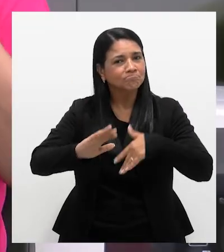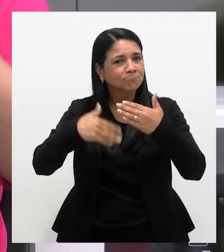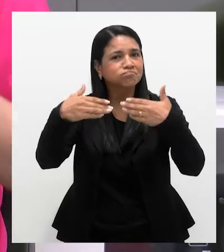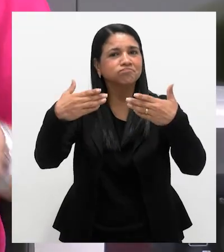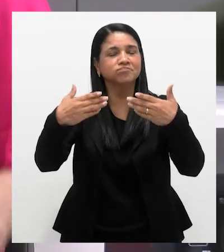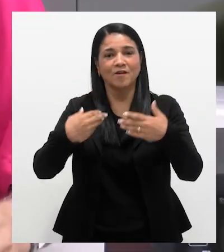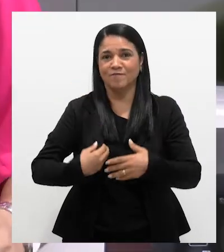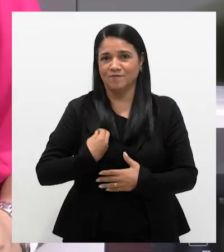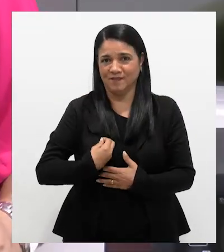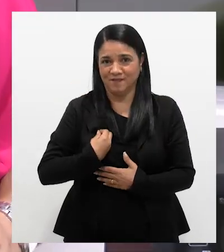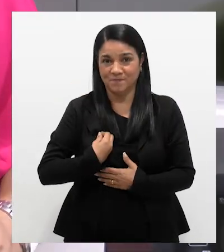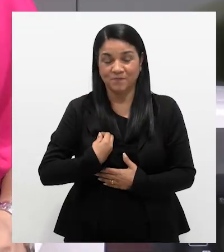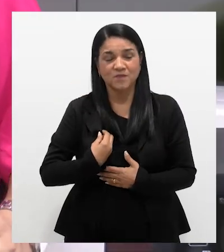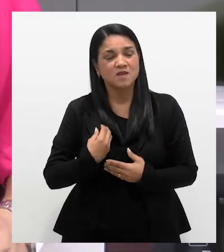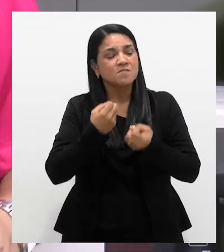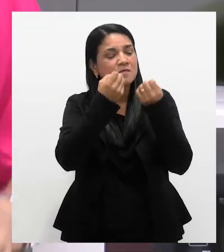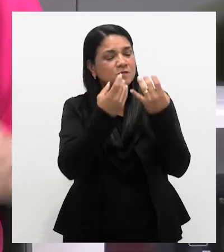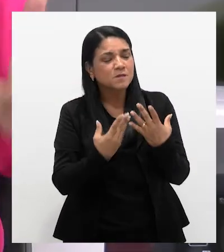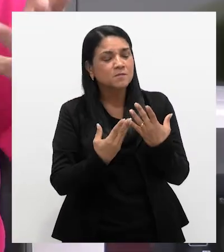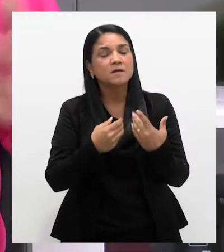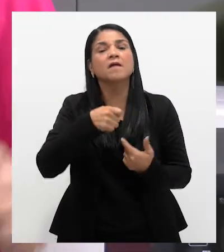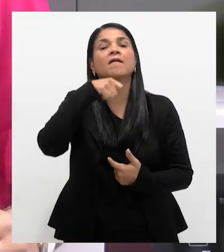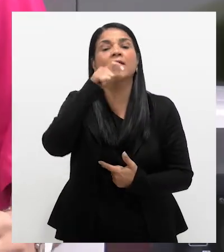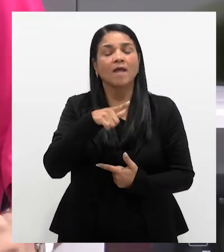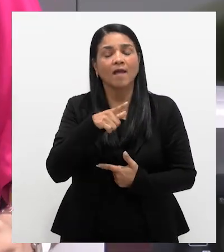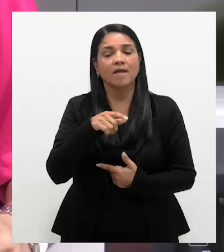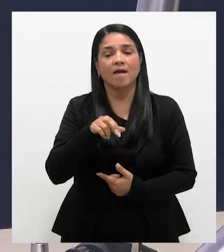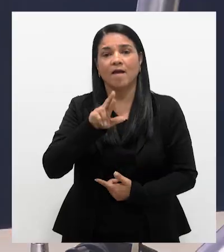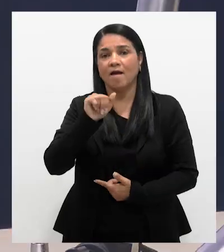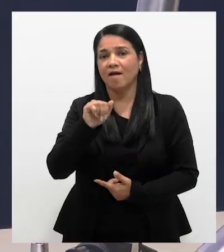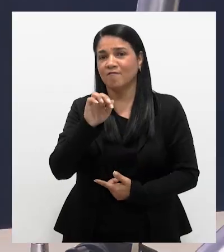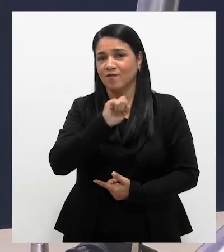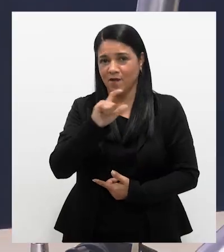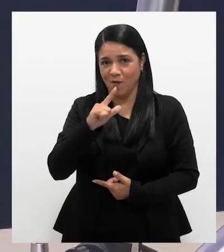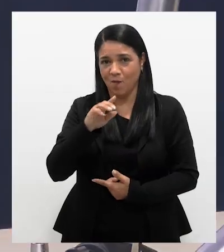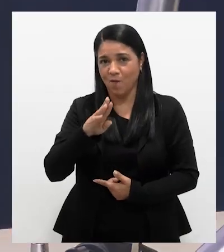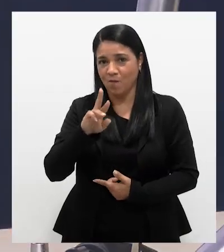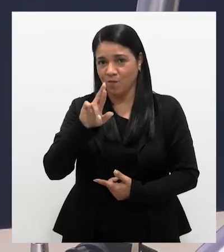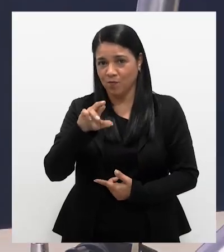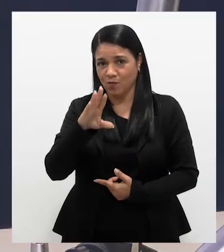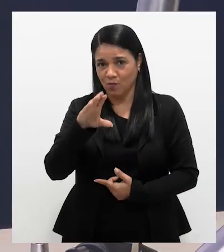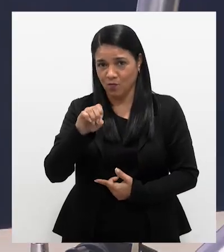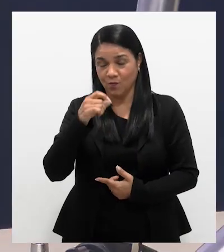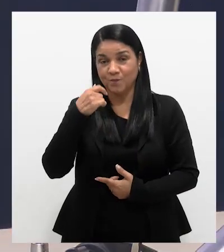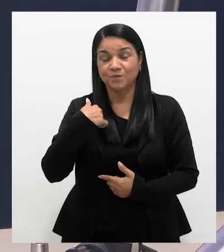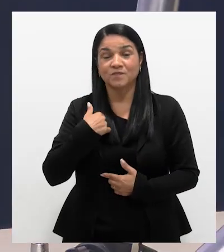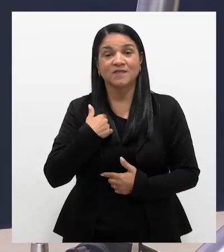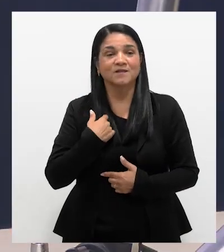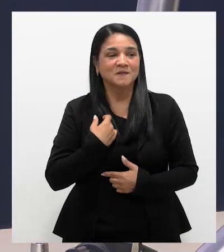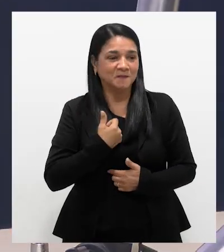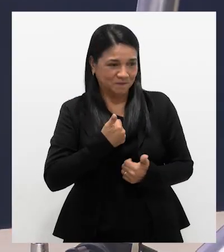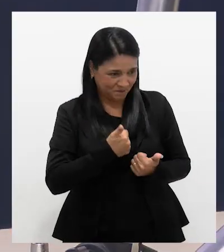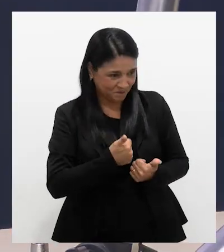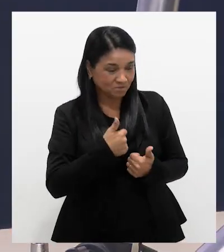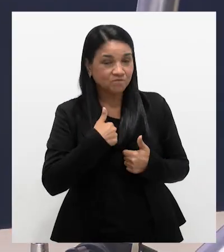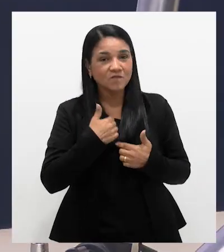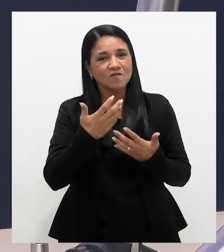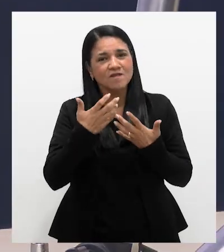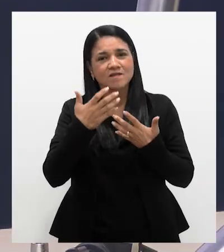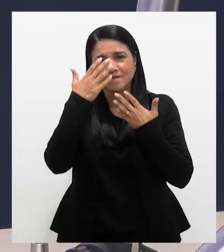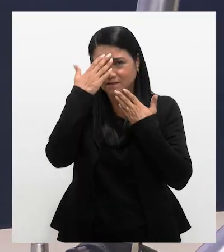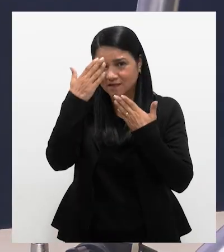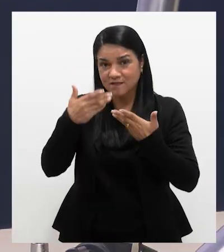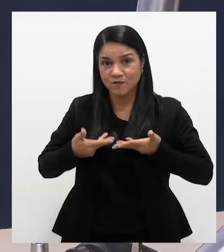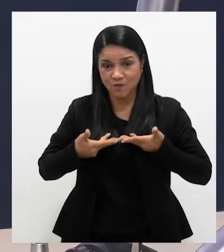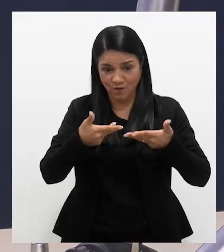definitivamente. Me fala quem é o Rafael Broco por Rafael. Sim. É, pessoal, eu gostaria de agradecer muito